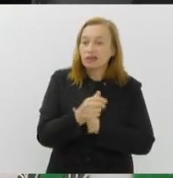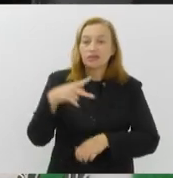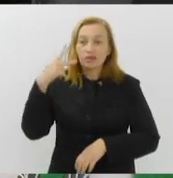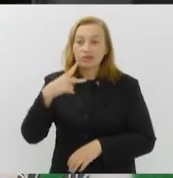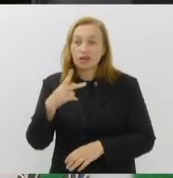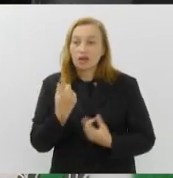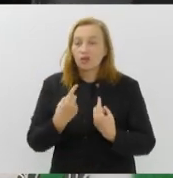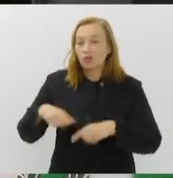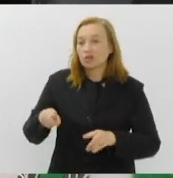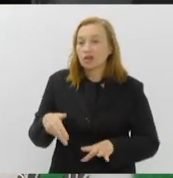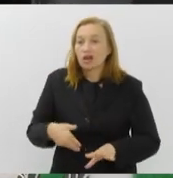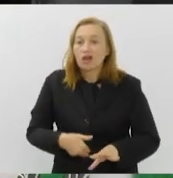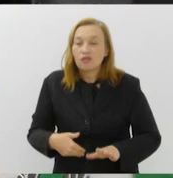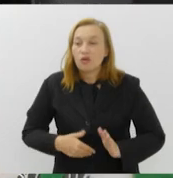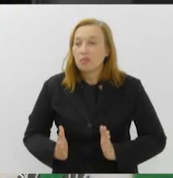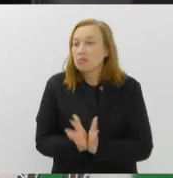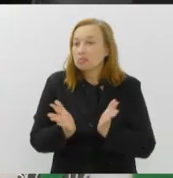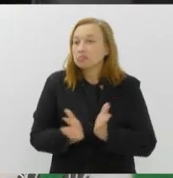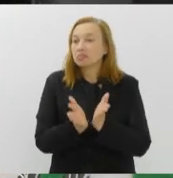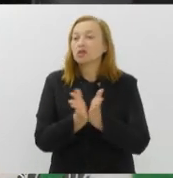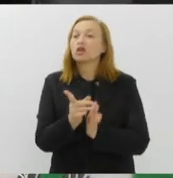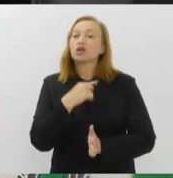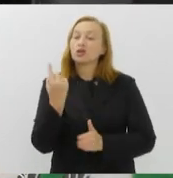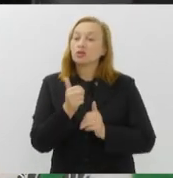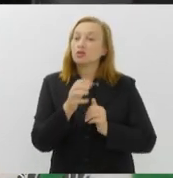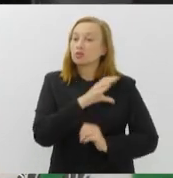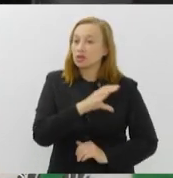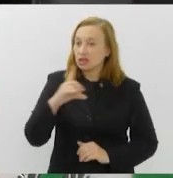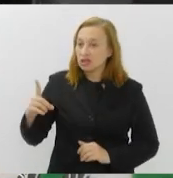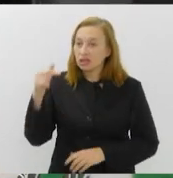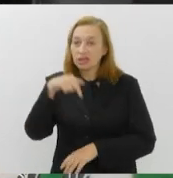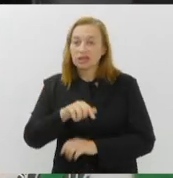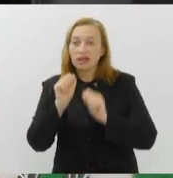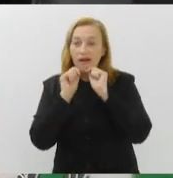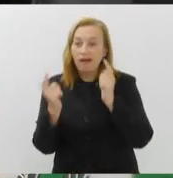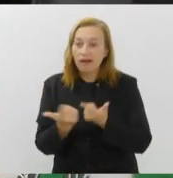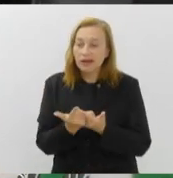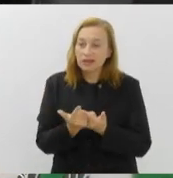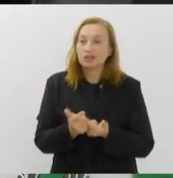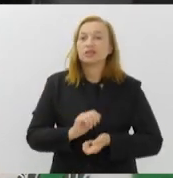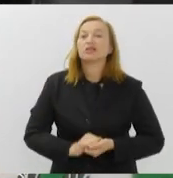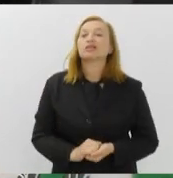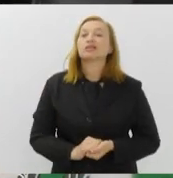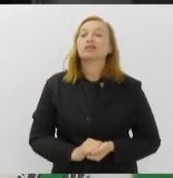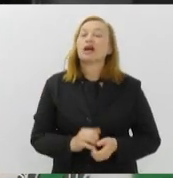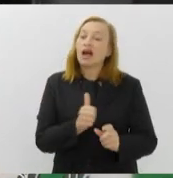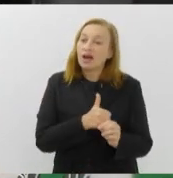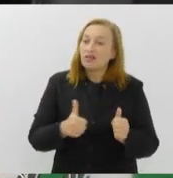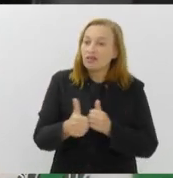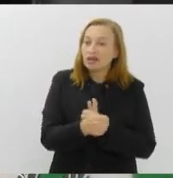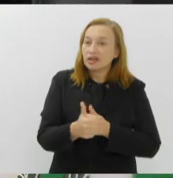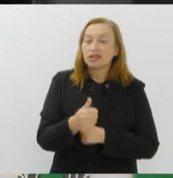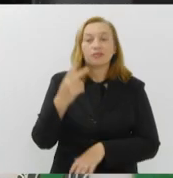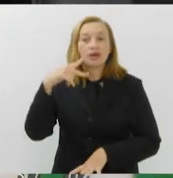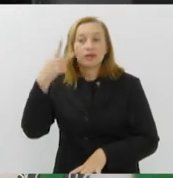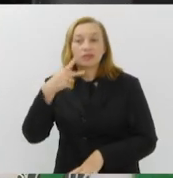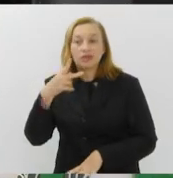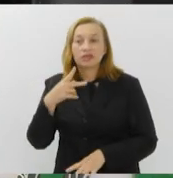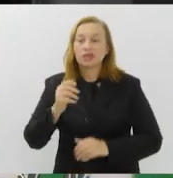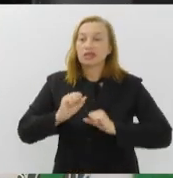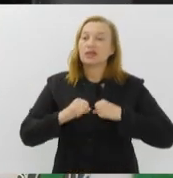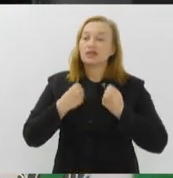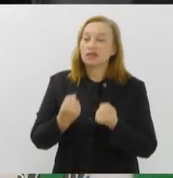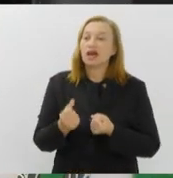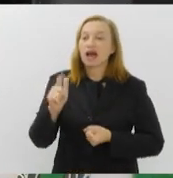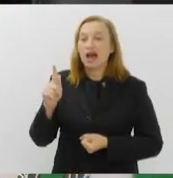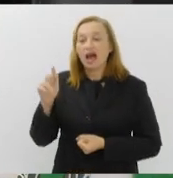e à Miséria, que nós coordenamos aqui na Assembleia Legislativa, a Frente Parlamentar em Defesa da Agroecologia